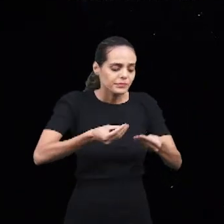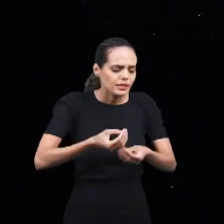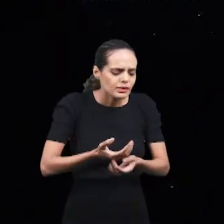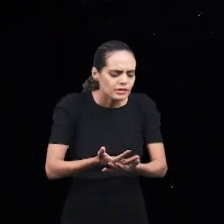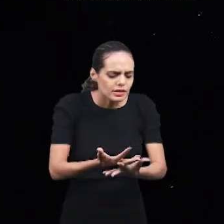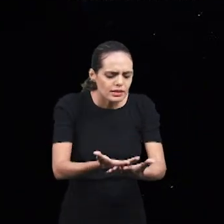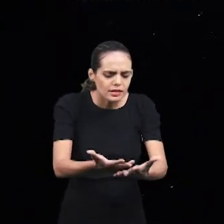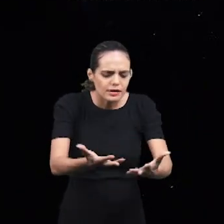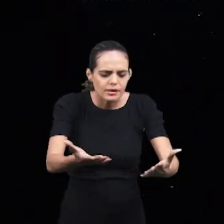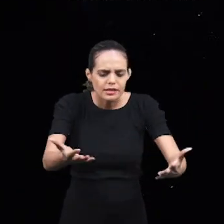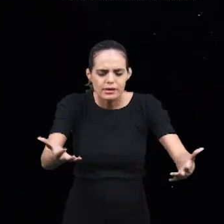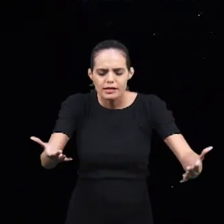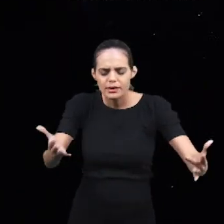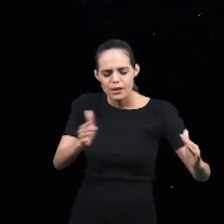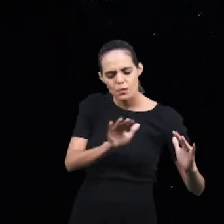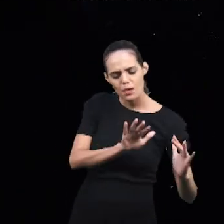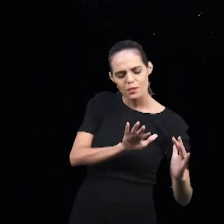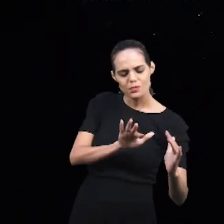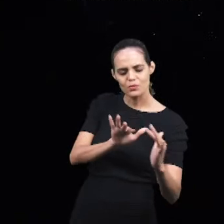satisfazendo ali a